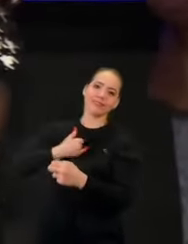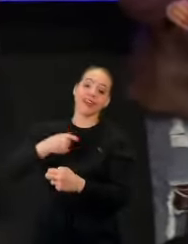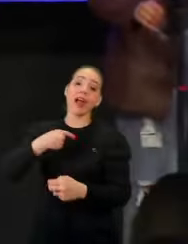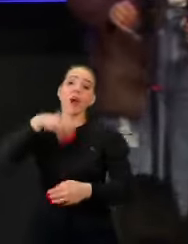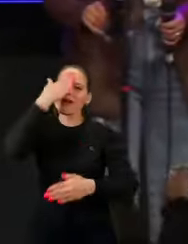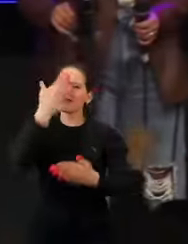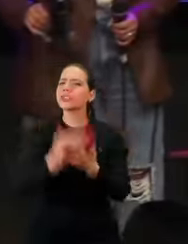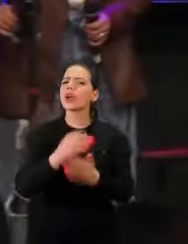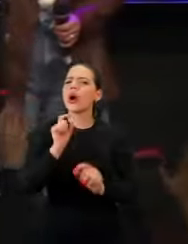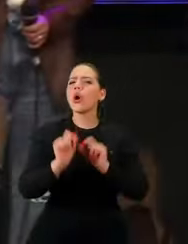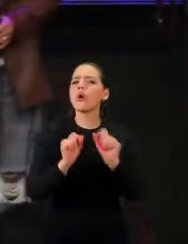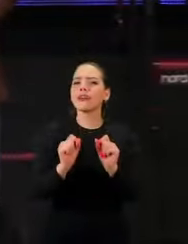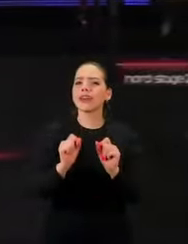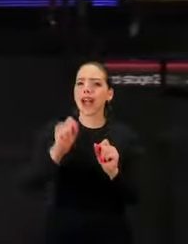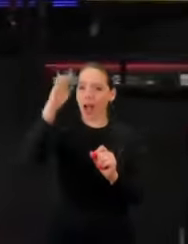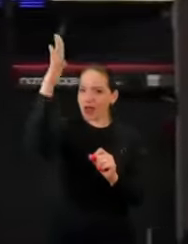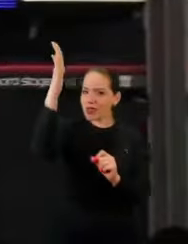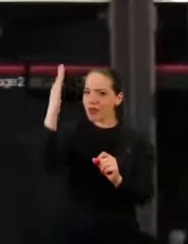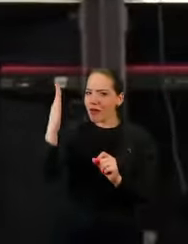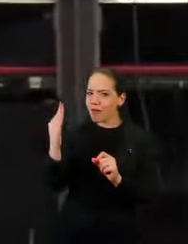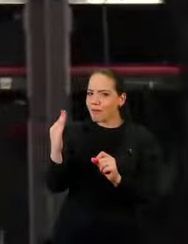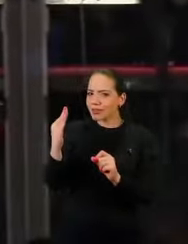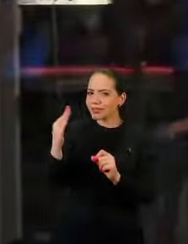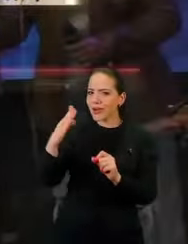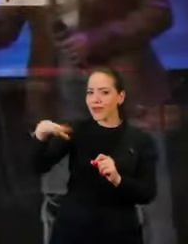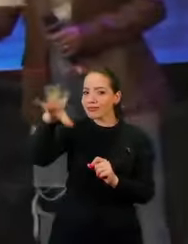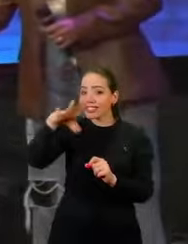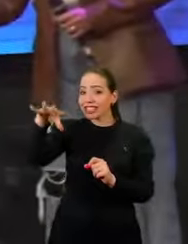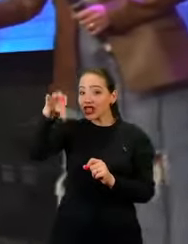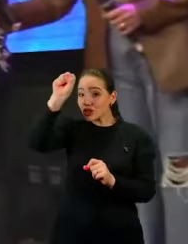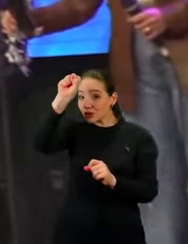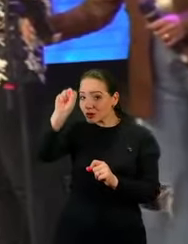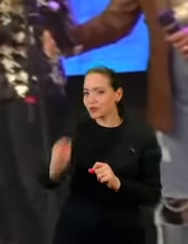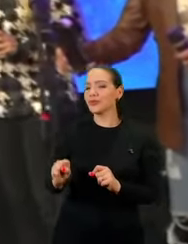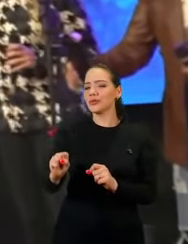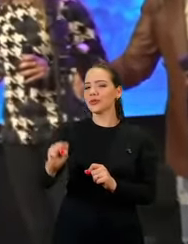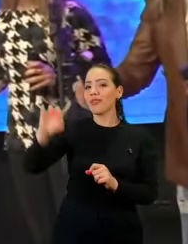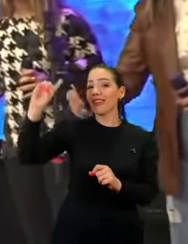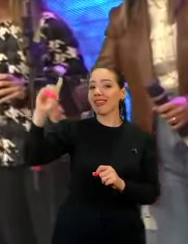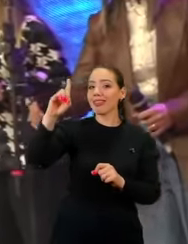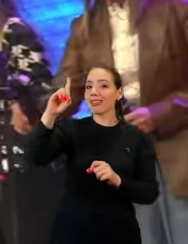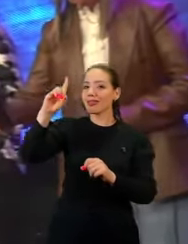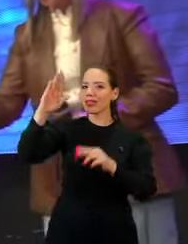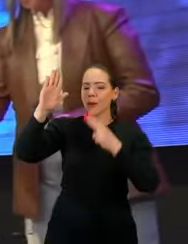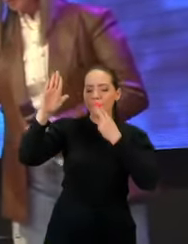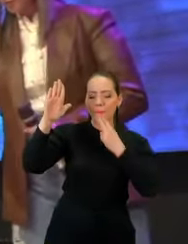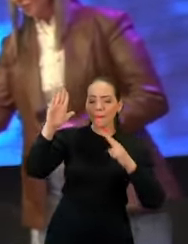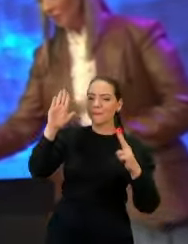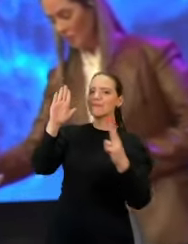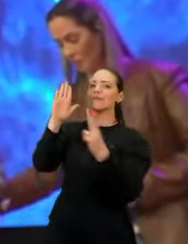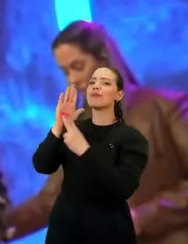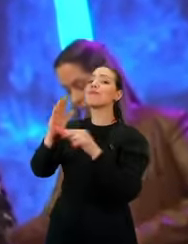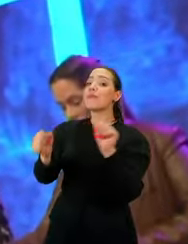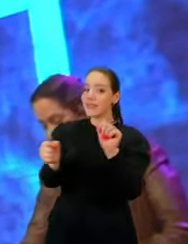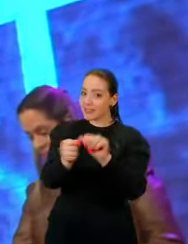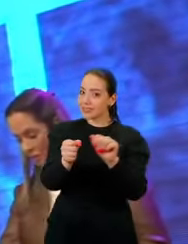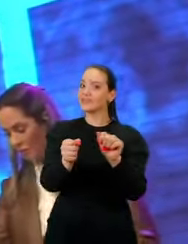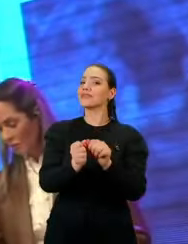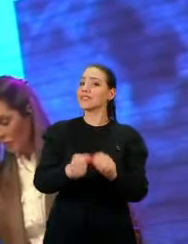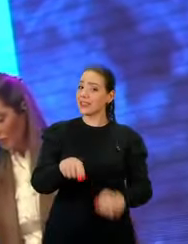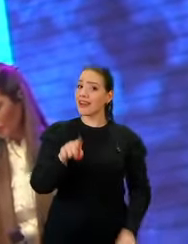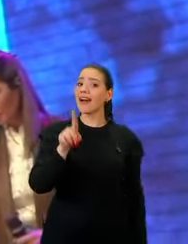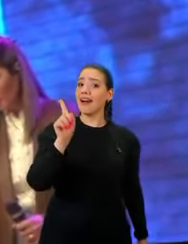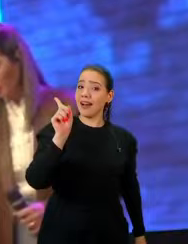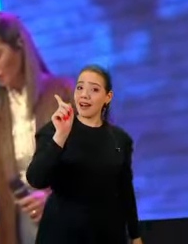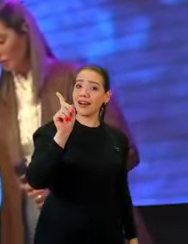Brasil. Tem promessas que do sul do país, toda a nação brasileira vai ser encharcada de